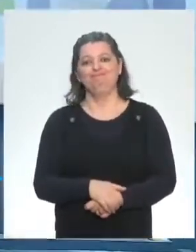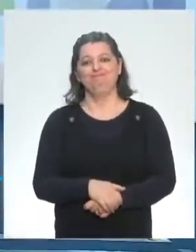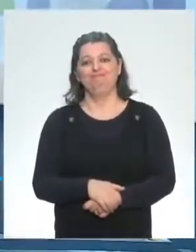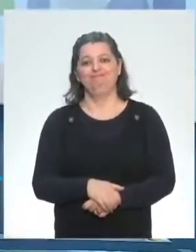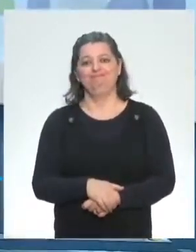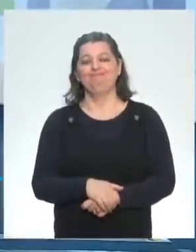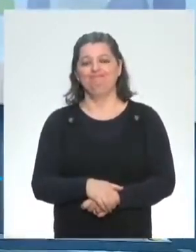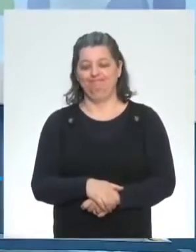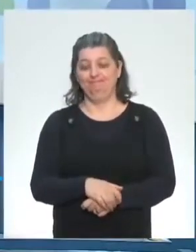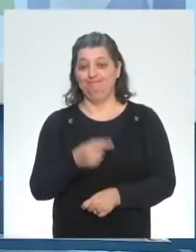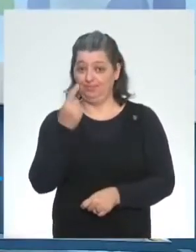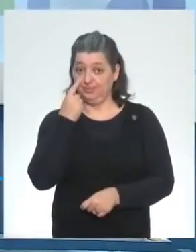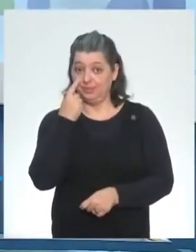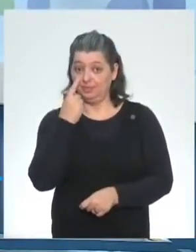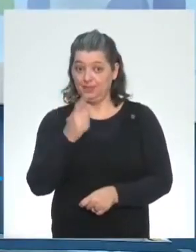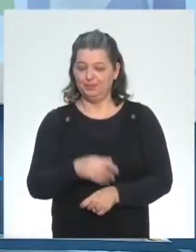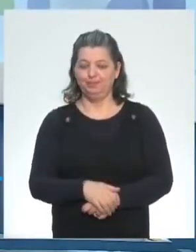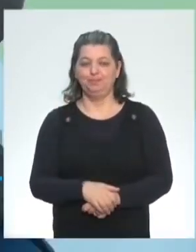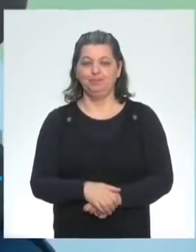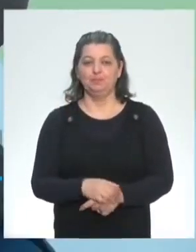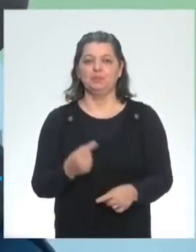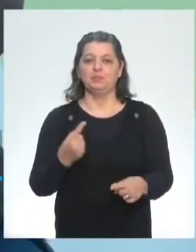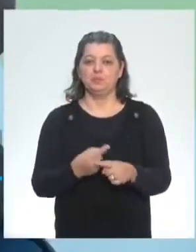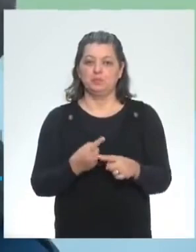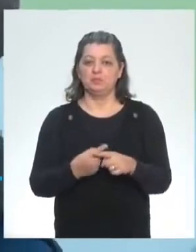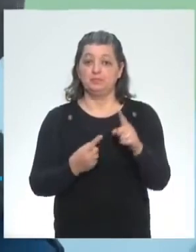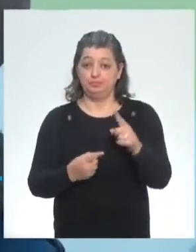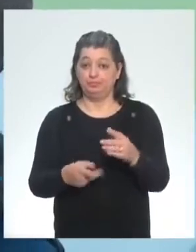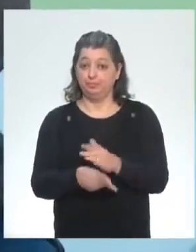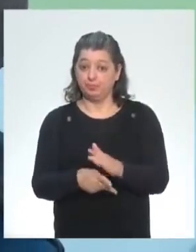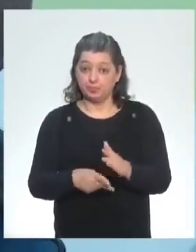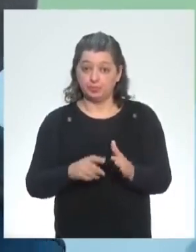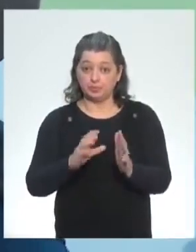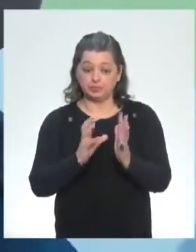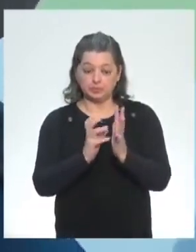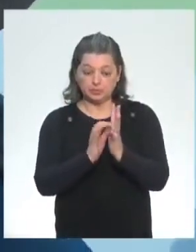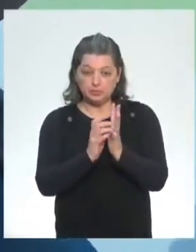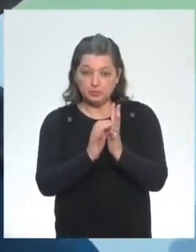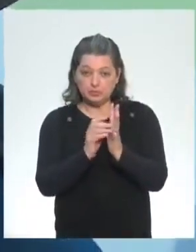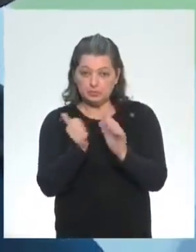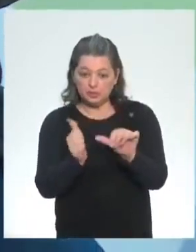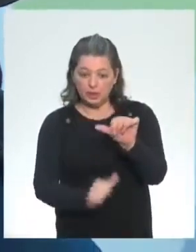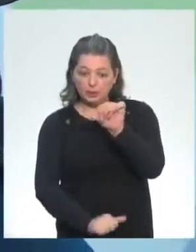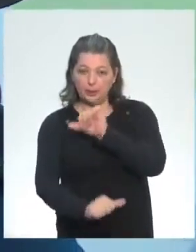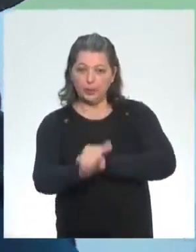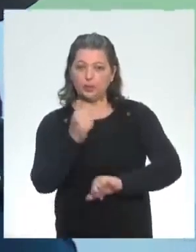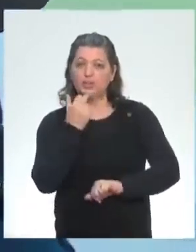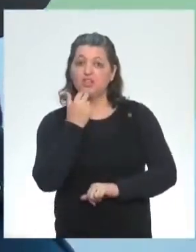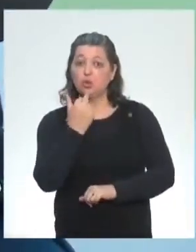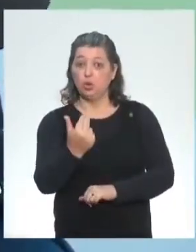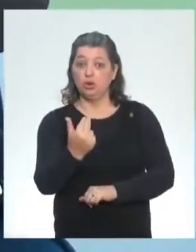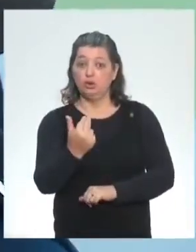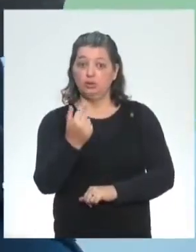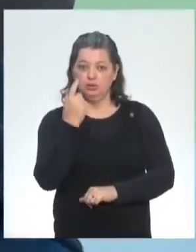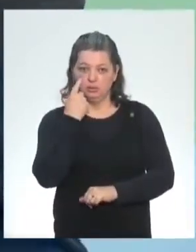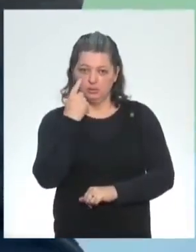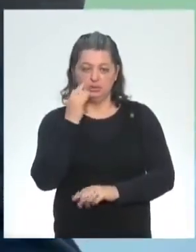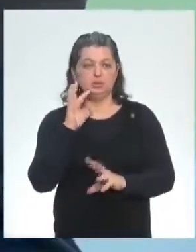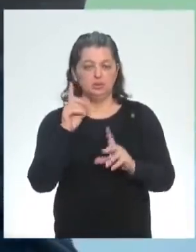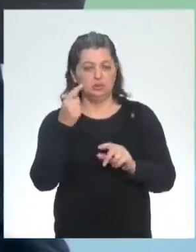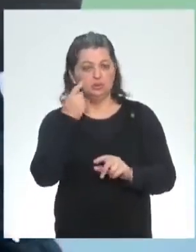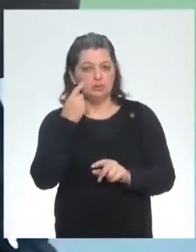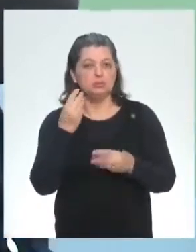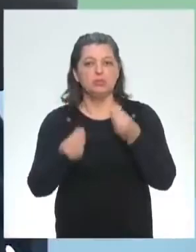Tá vendo? Porque agora o meio está ácido e a substância muda de cor. Tá vendo que tudo é questão